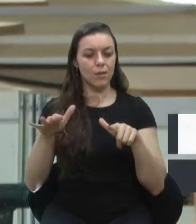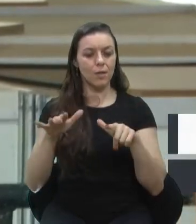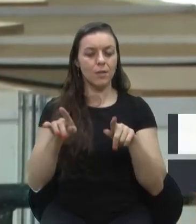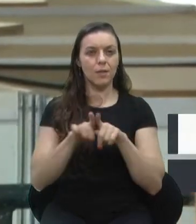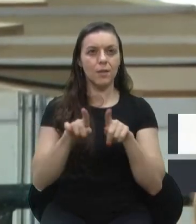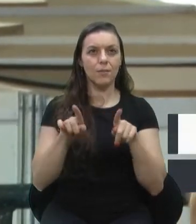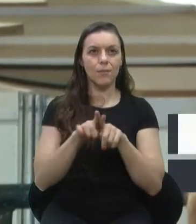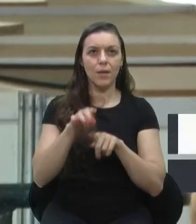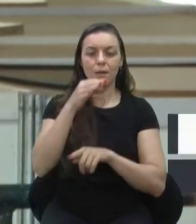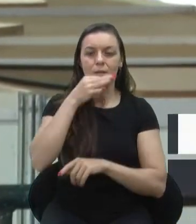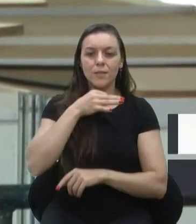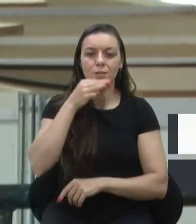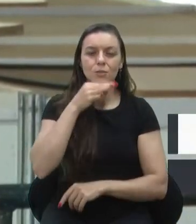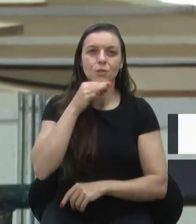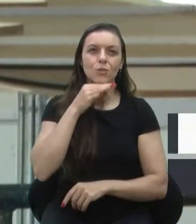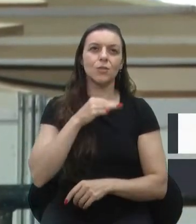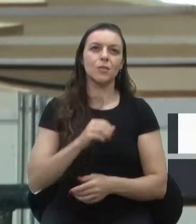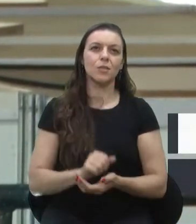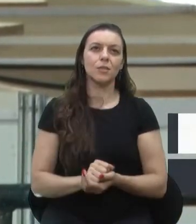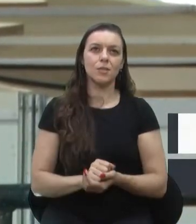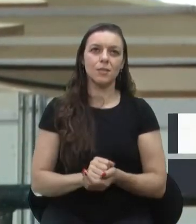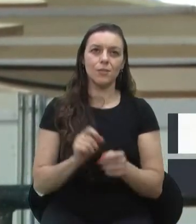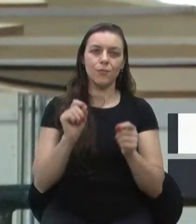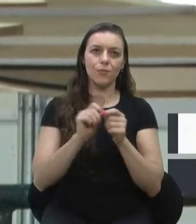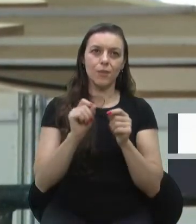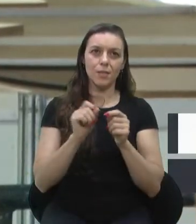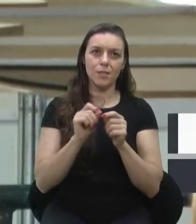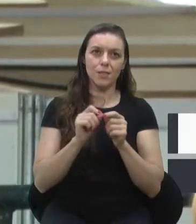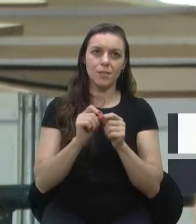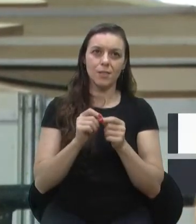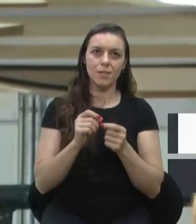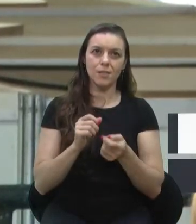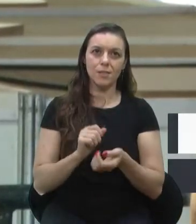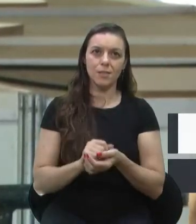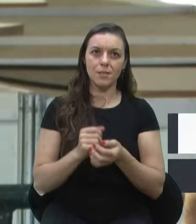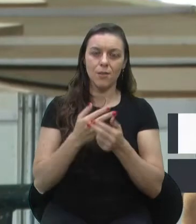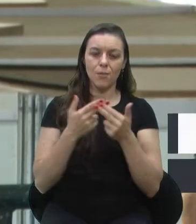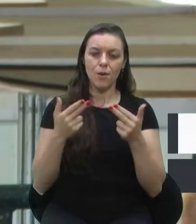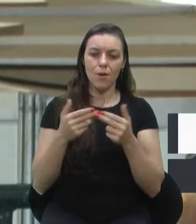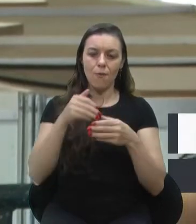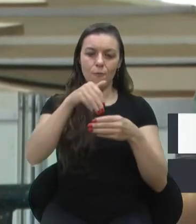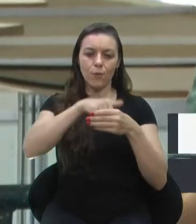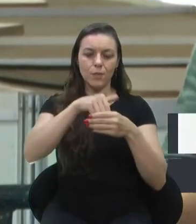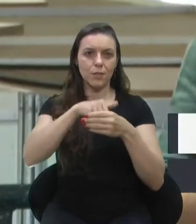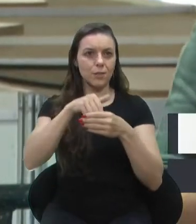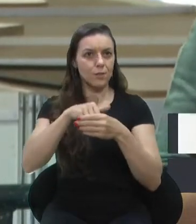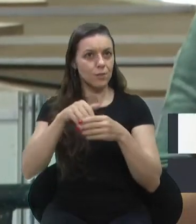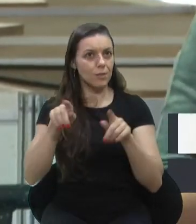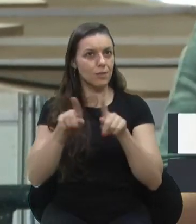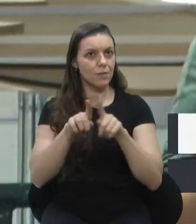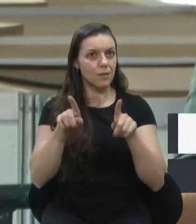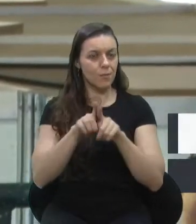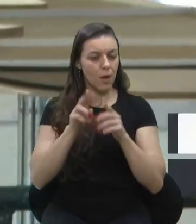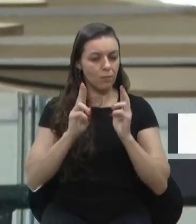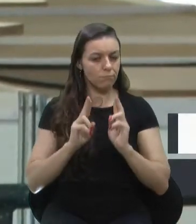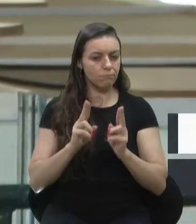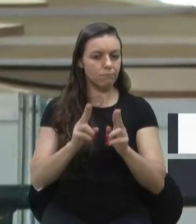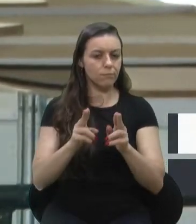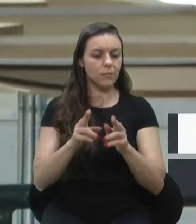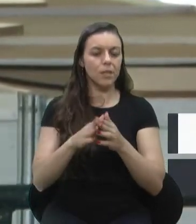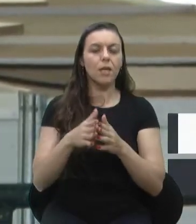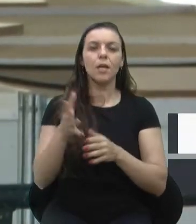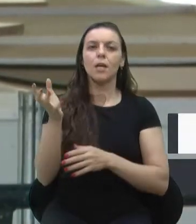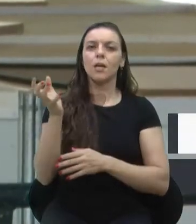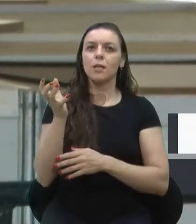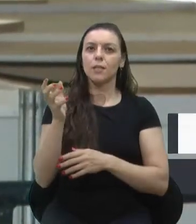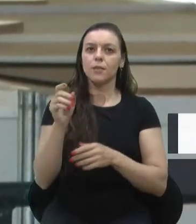representar bem Caxias. Eu acho que fazer um grande ato aqui e votações que daqui a pouco vai ter pela frente. Mas eu queria